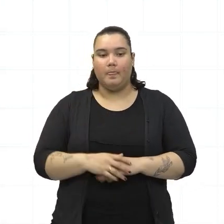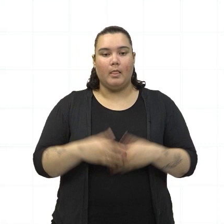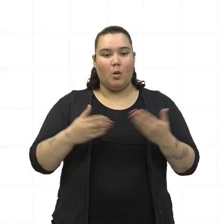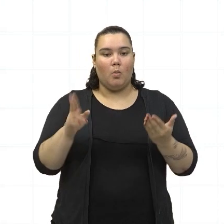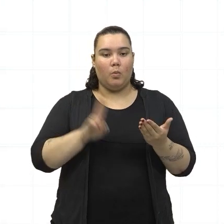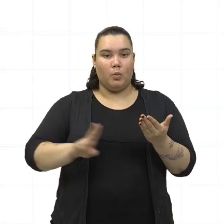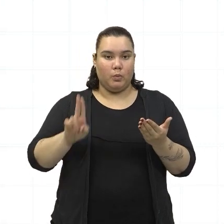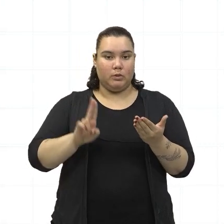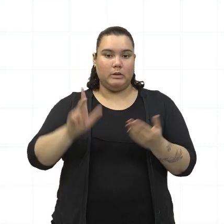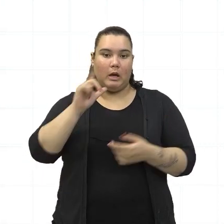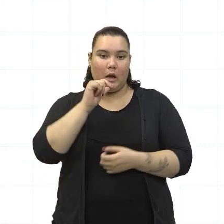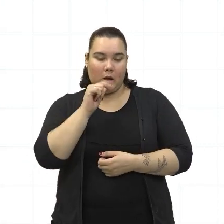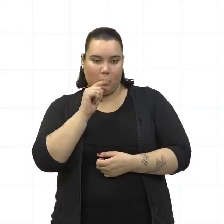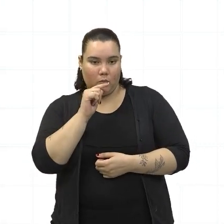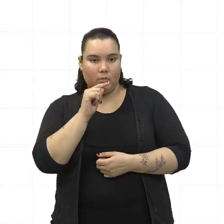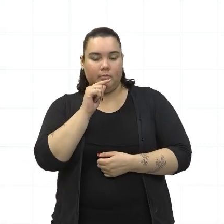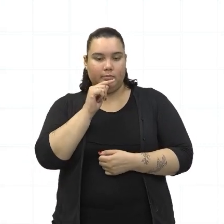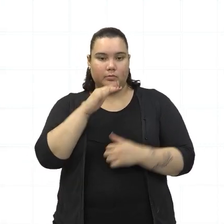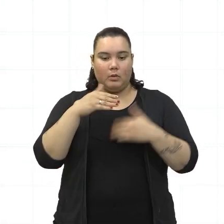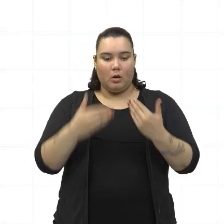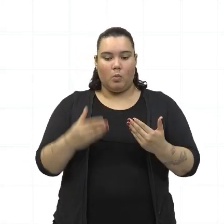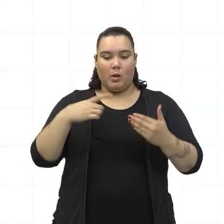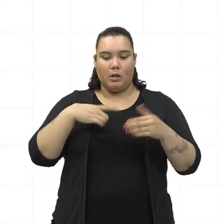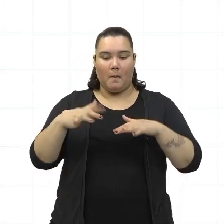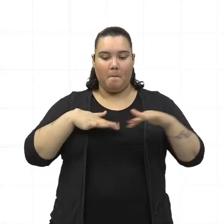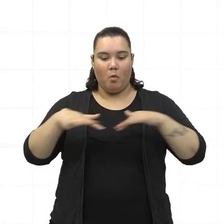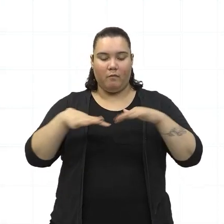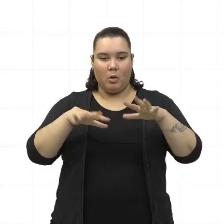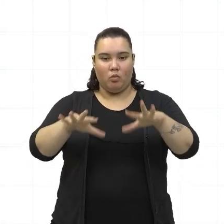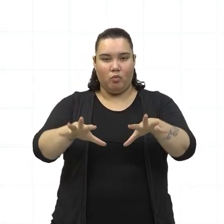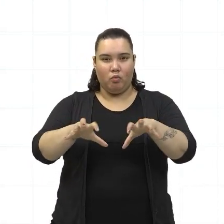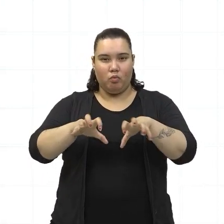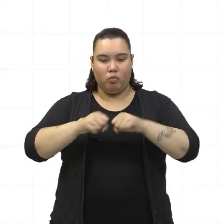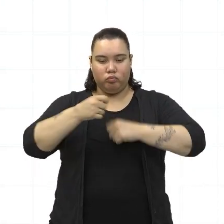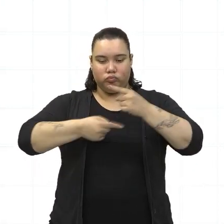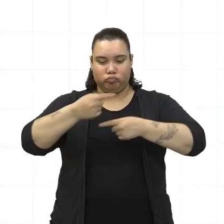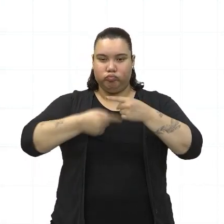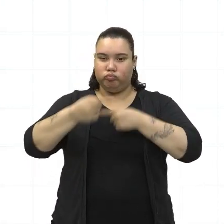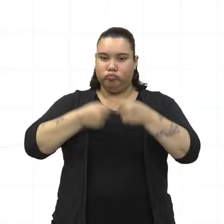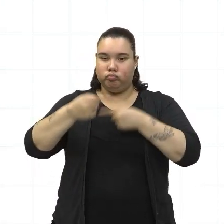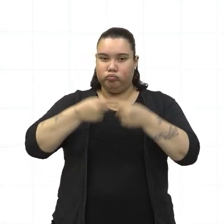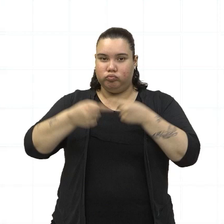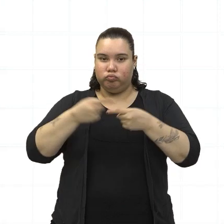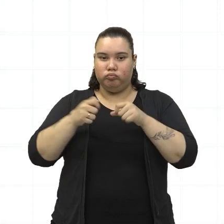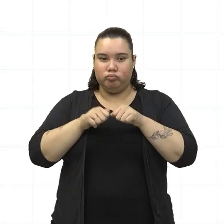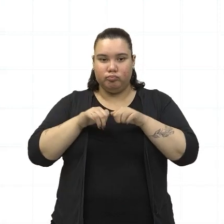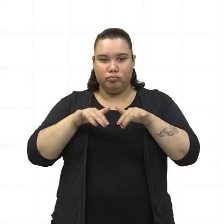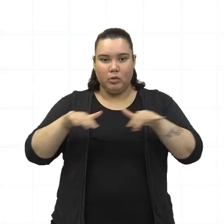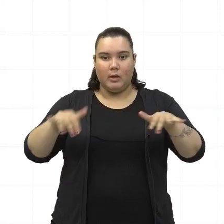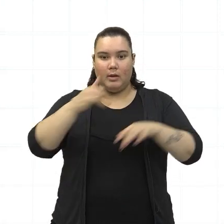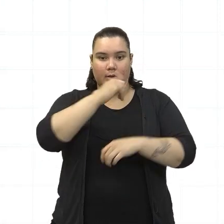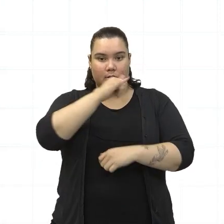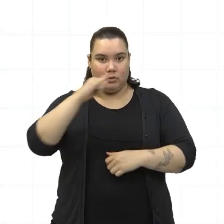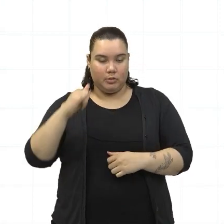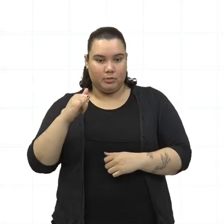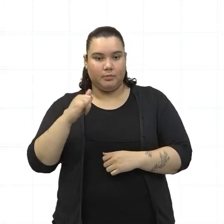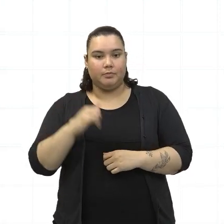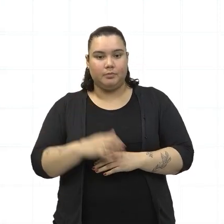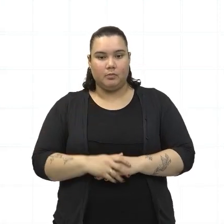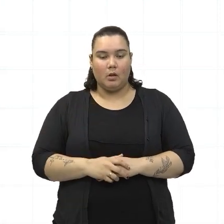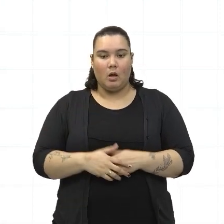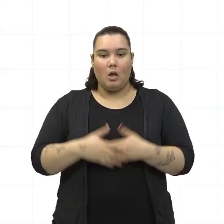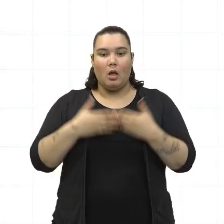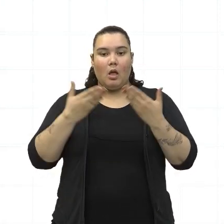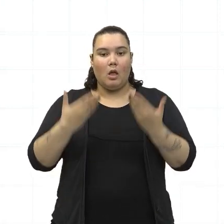força da água, e essa água ela vai movimentar essas turbinas, né, para ter a geração aí de energia elétrica. O baixo custo